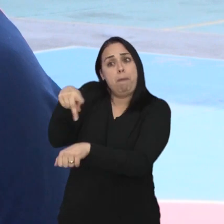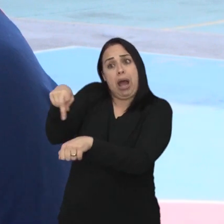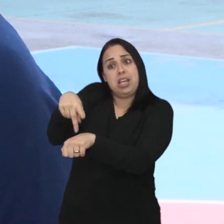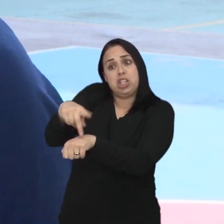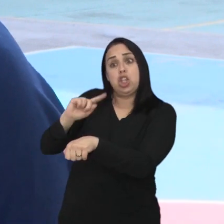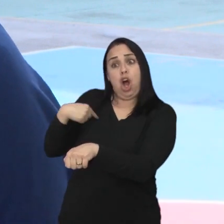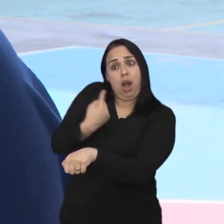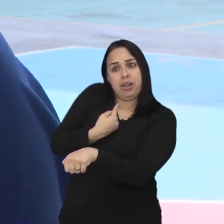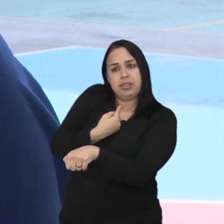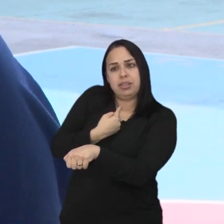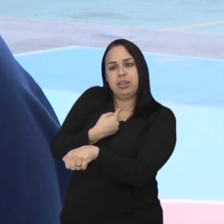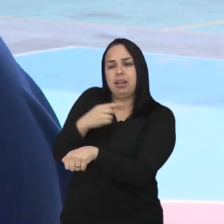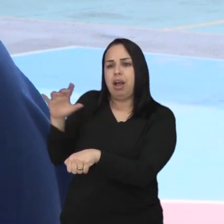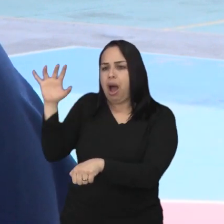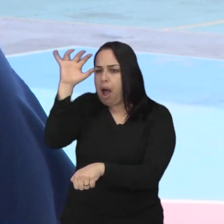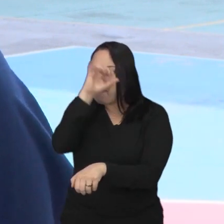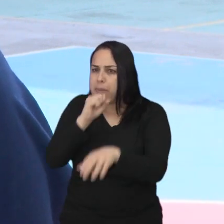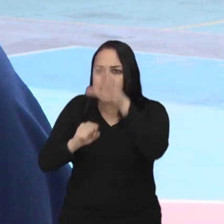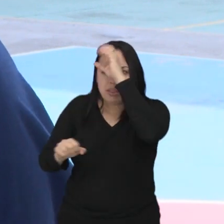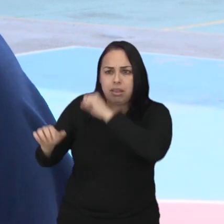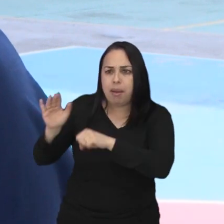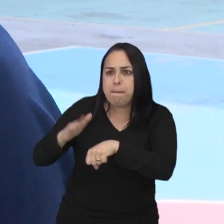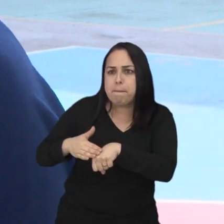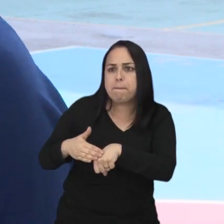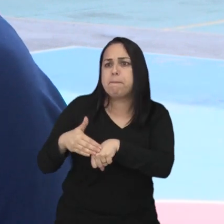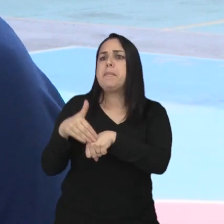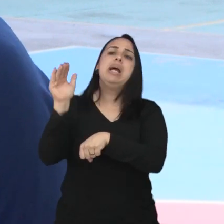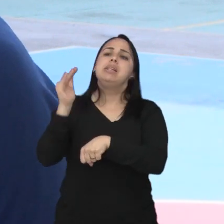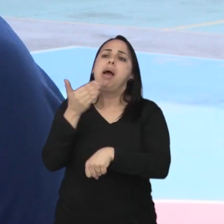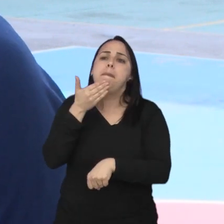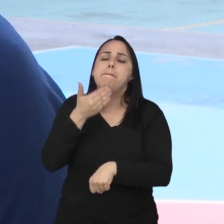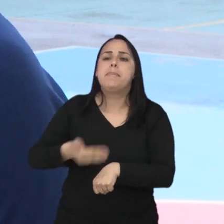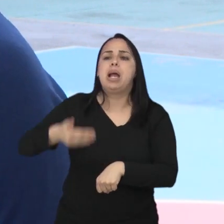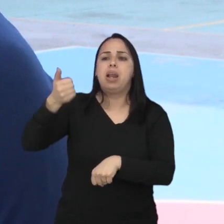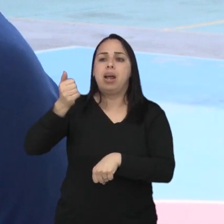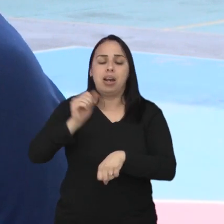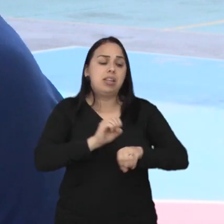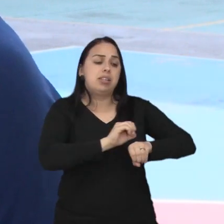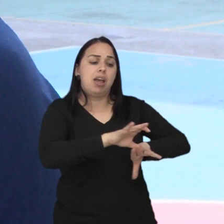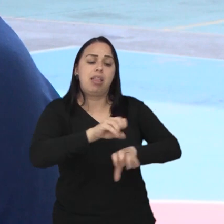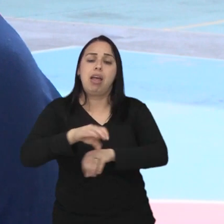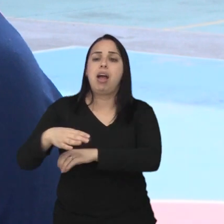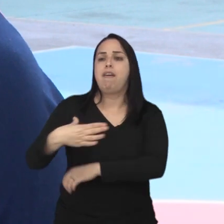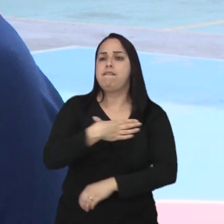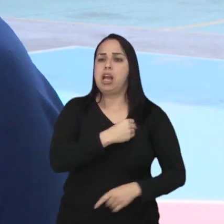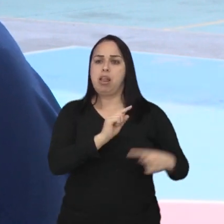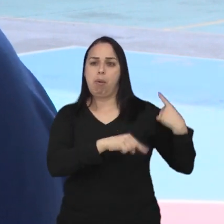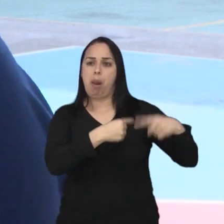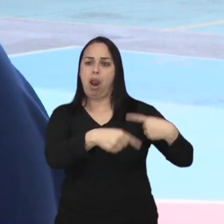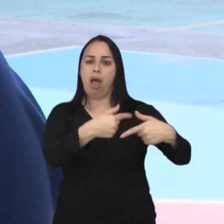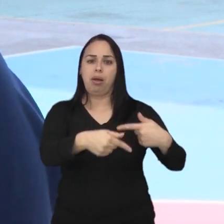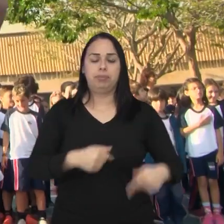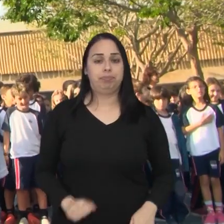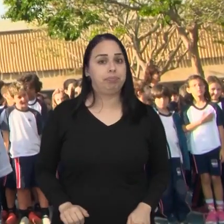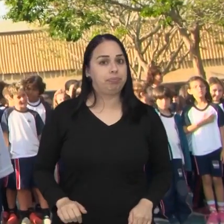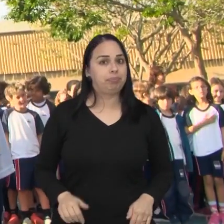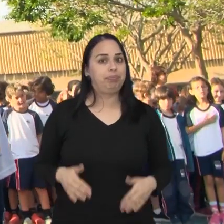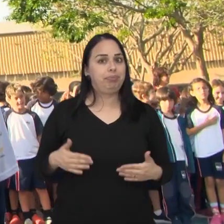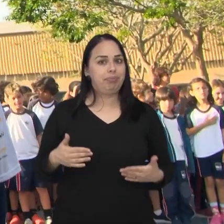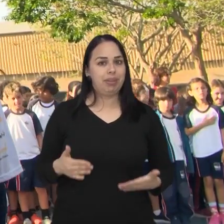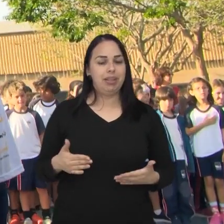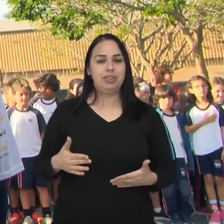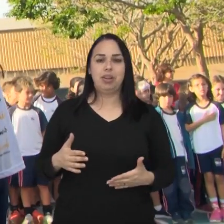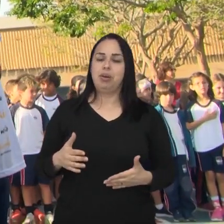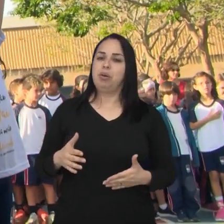né? Então sempre saber um pouco mais é sempre melhor. Até porque ensinar para os nossos filhos de geração em geração. Mais do que